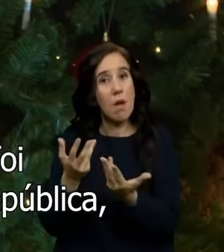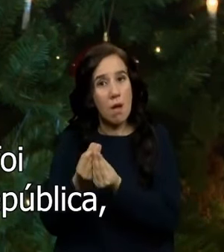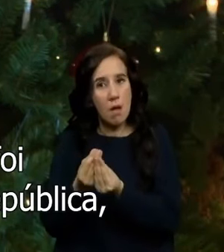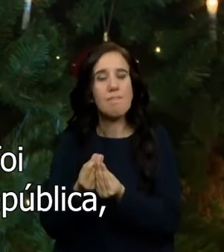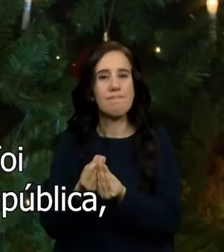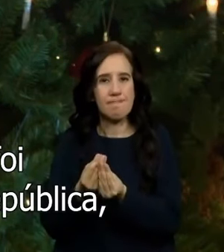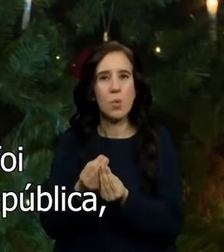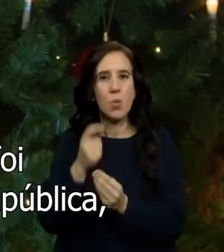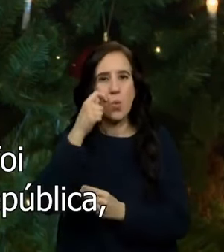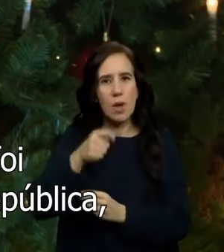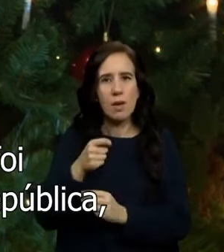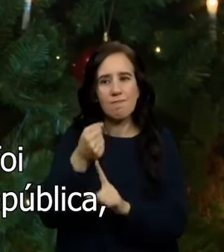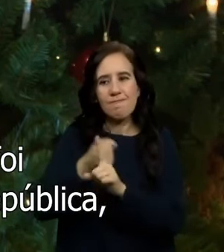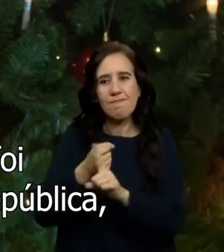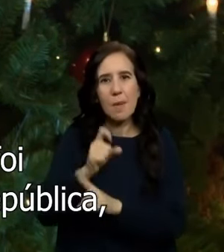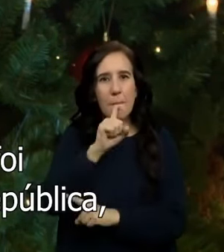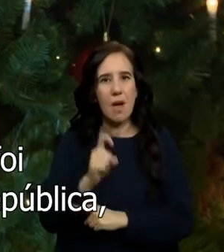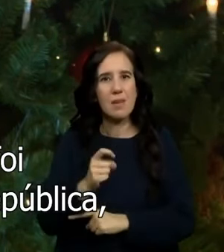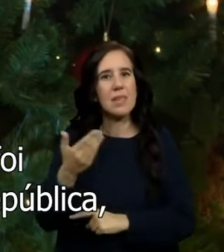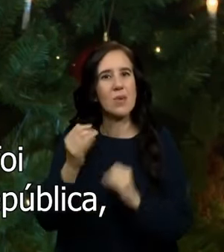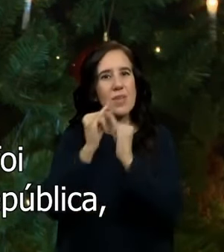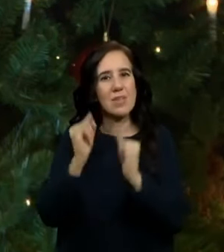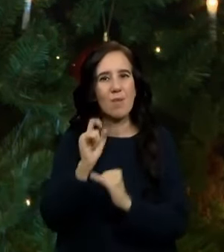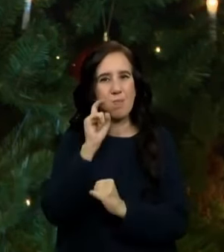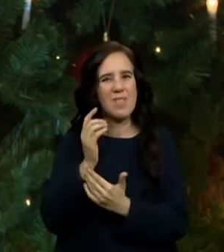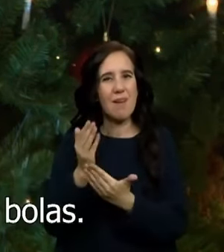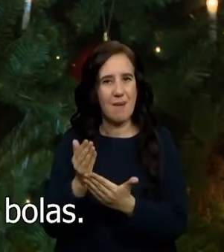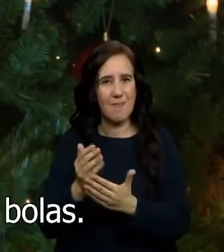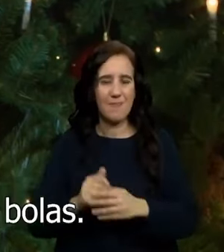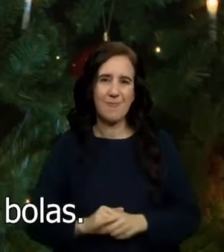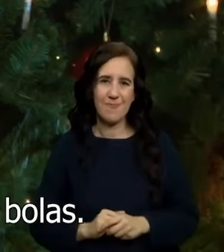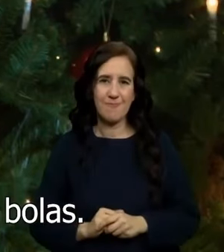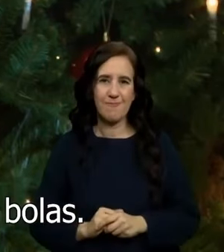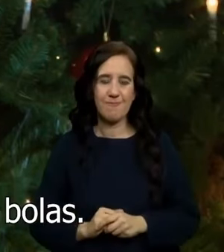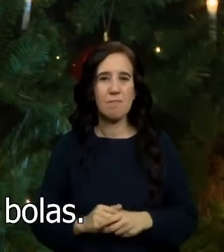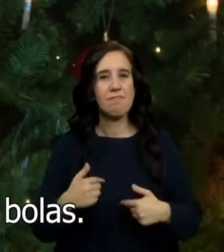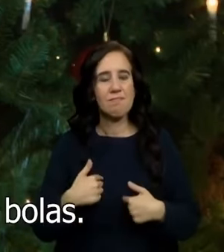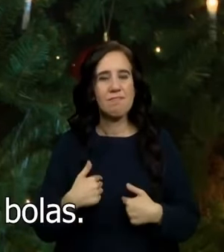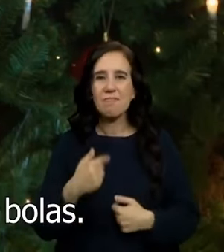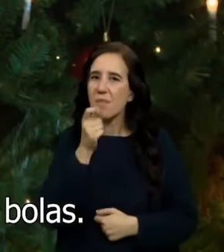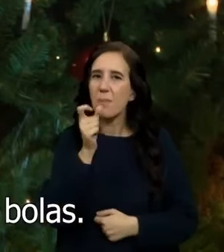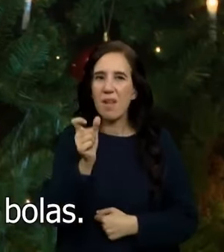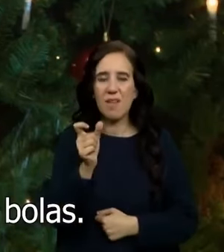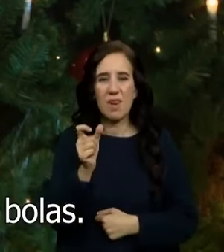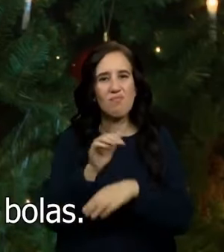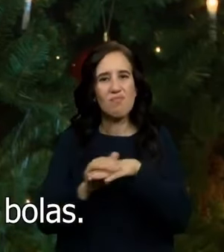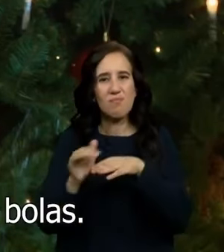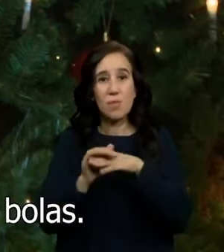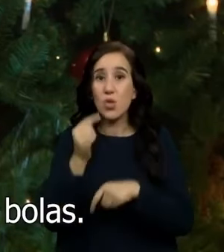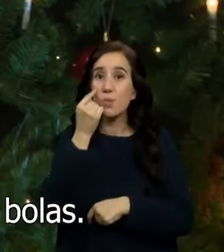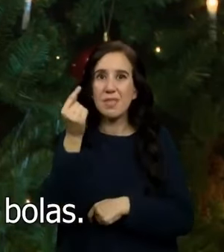foi demitido porque o senhor Presidente da República, ao contrário, deve estar que aqui está, não